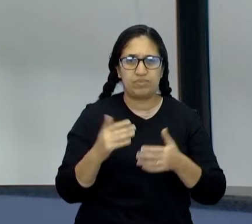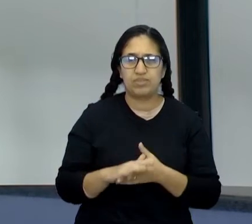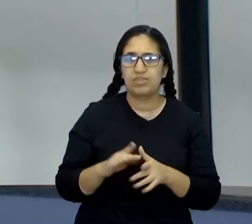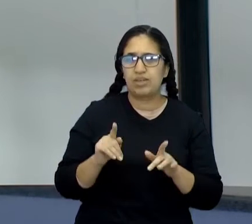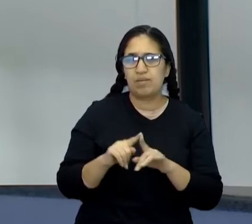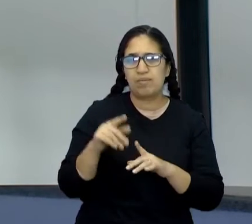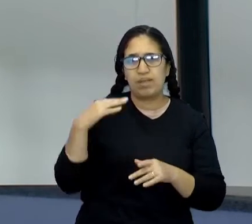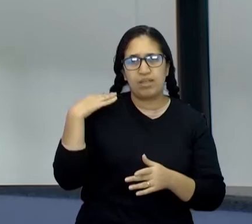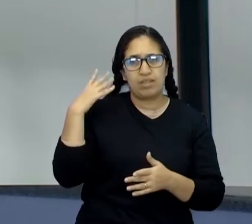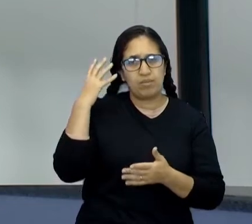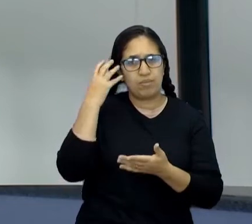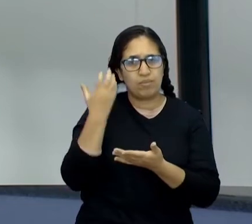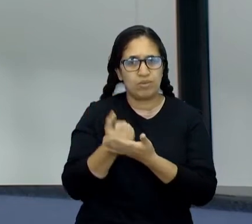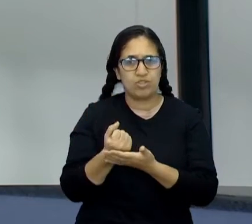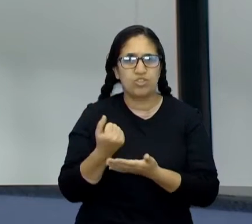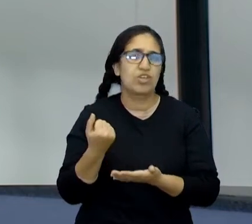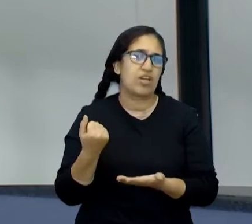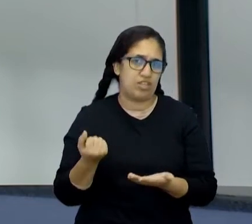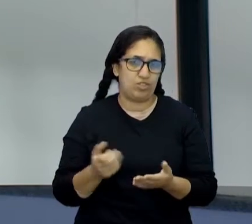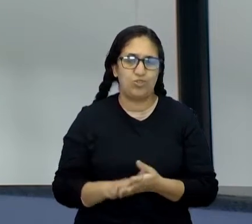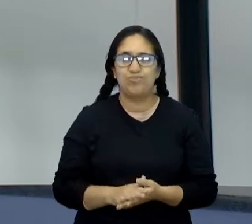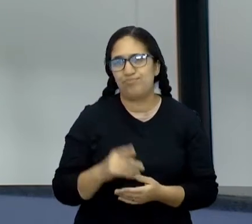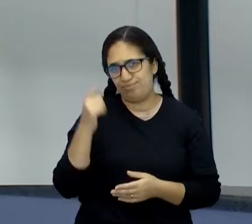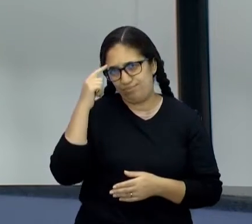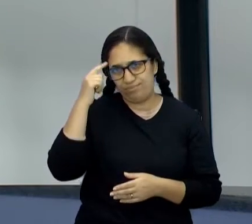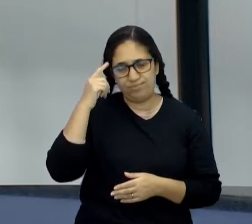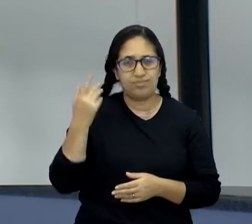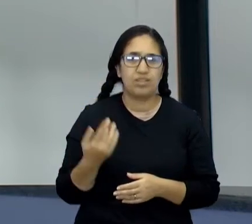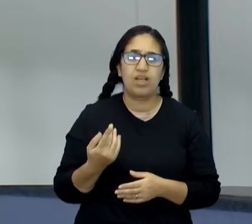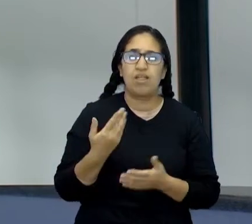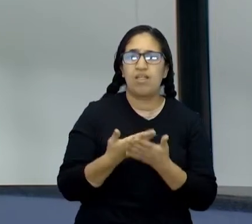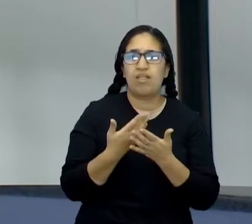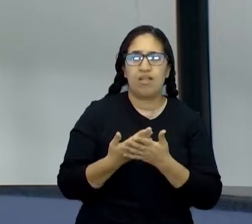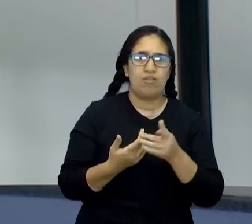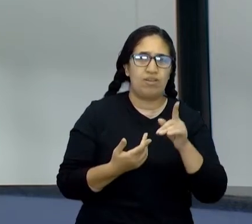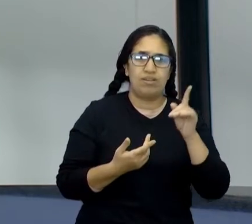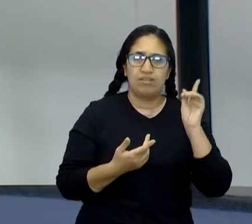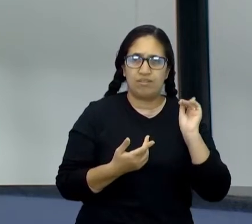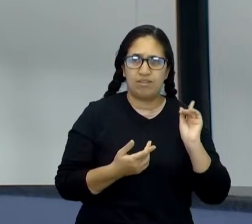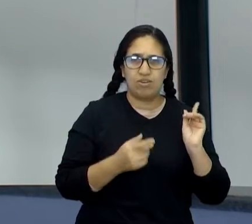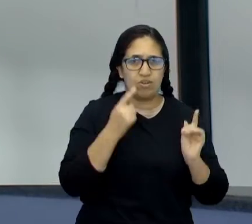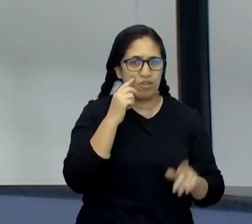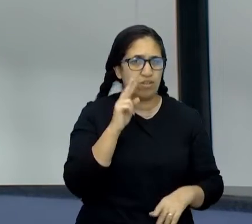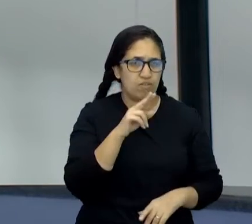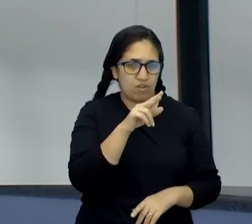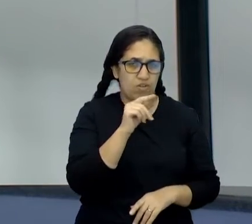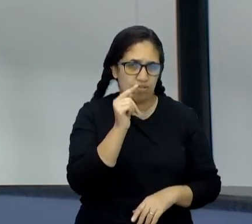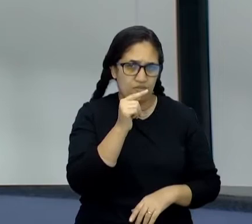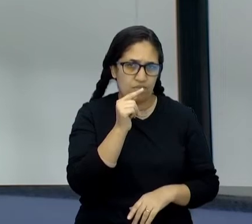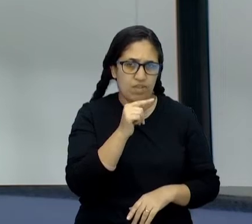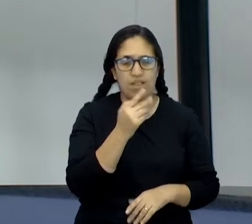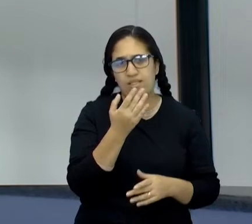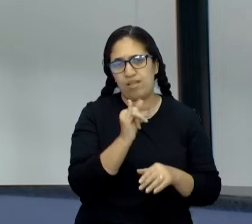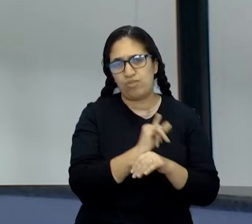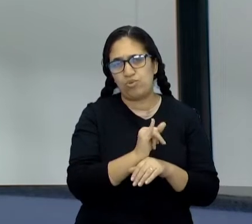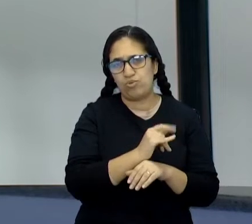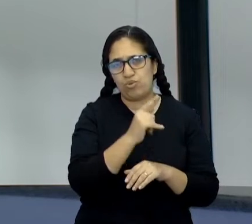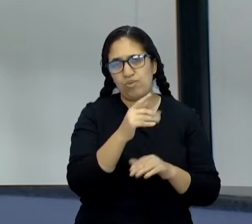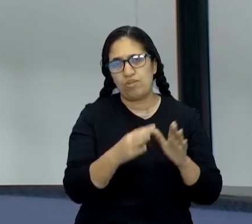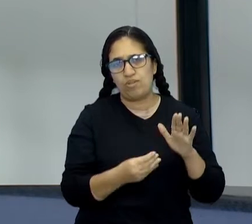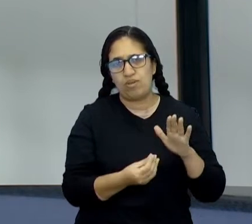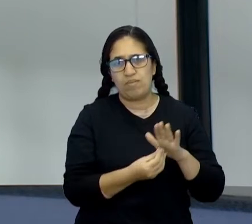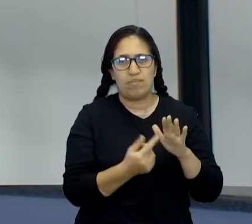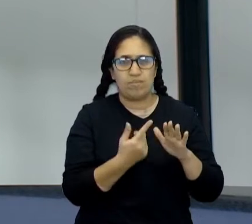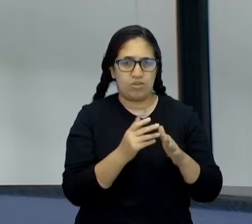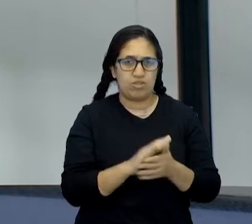gravar o podcast. Tá certo? Essa é a nossa ideia. Na aula anterior de introdução, vocês vão encontrar essa aula aí no YouTube, no repositório,